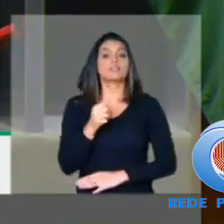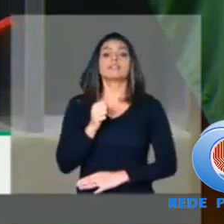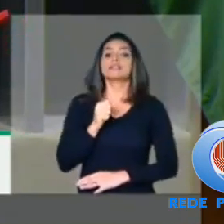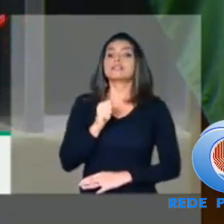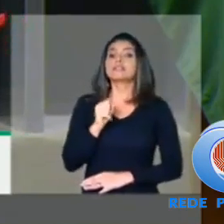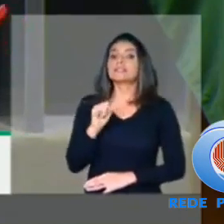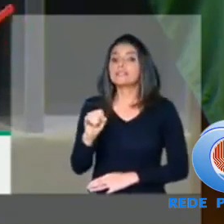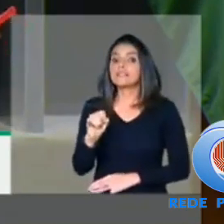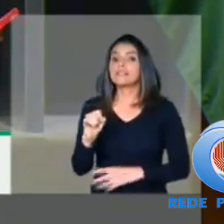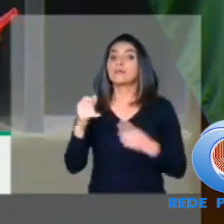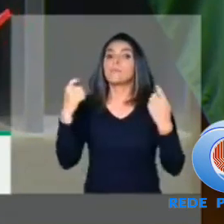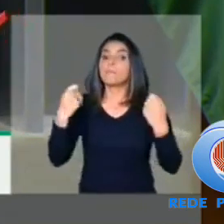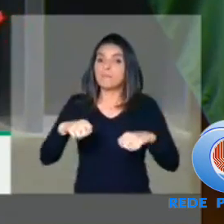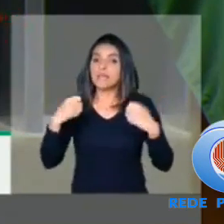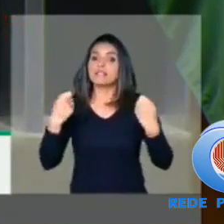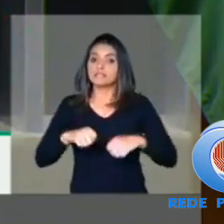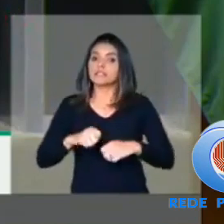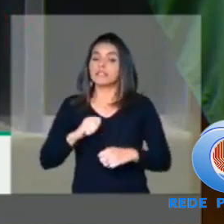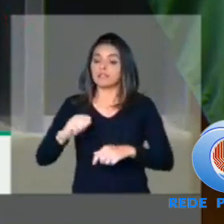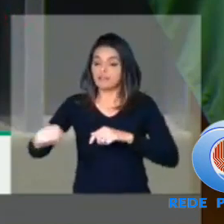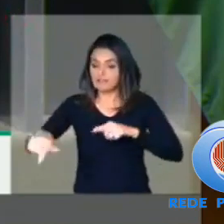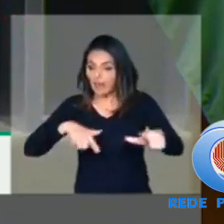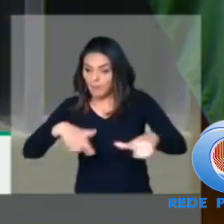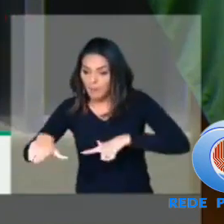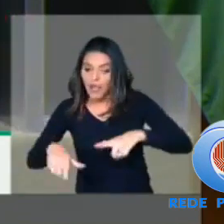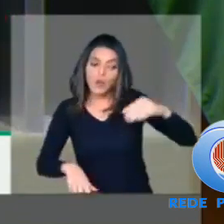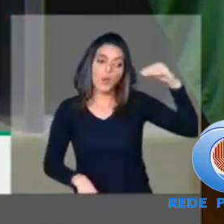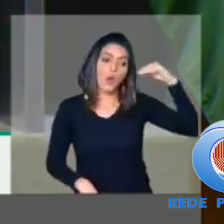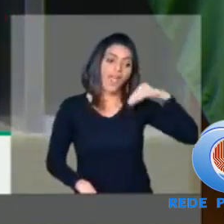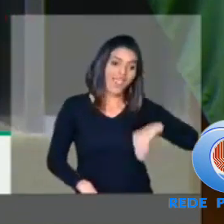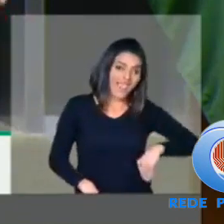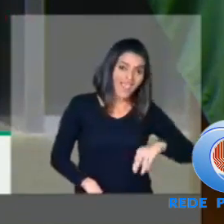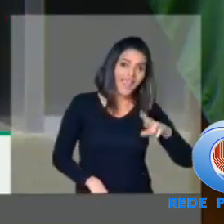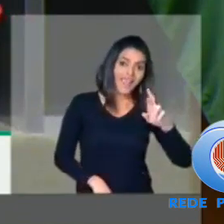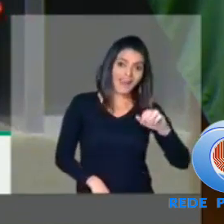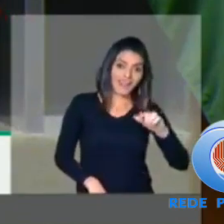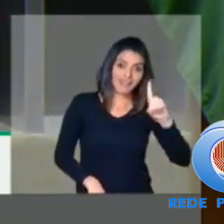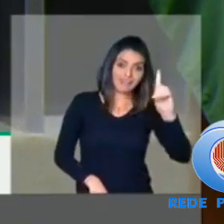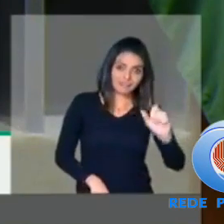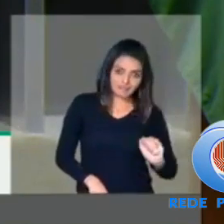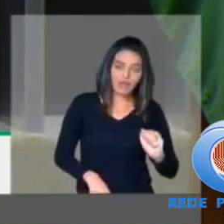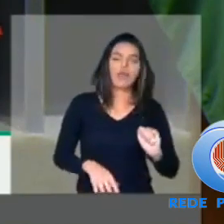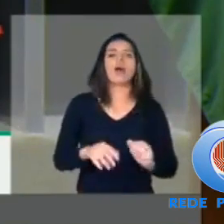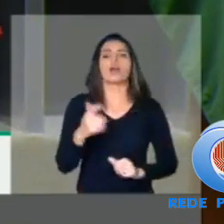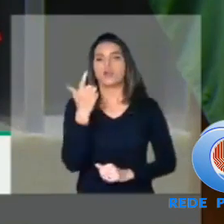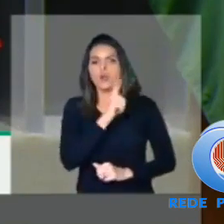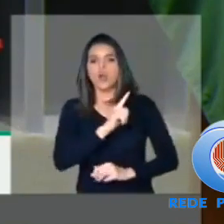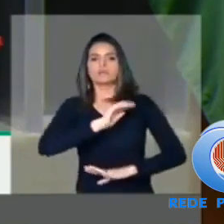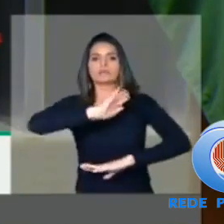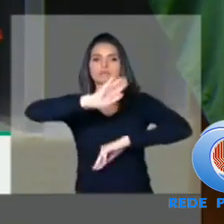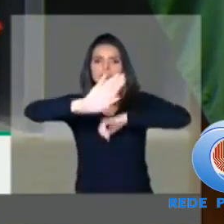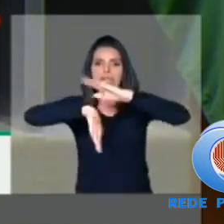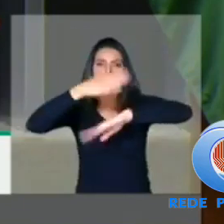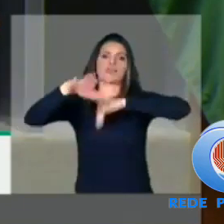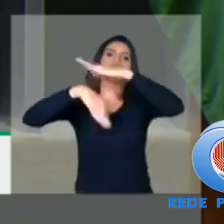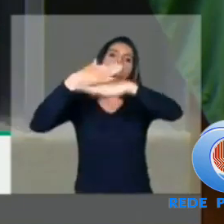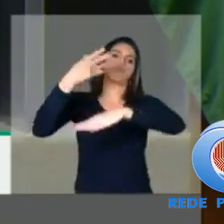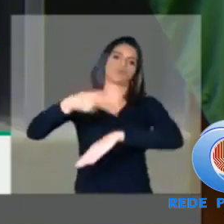se garanta trabalho e renda. Aqui há alguns pontos que nós